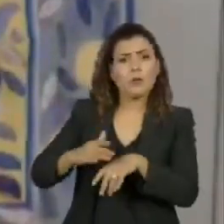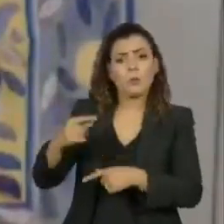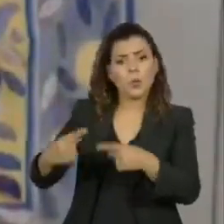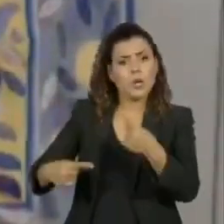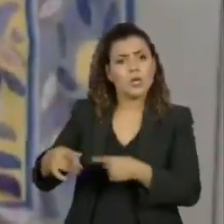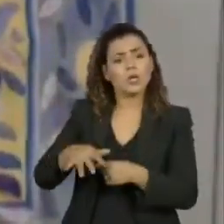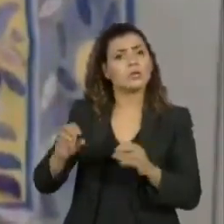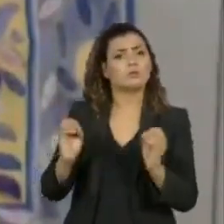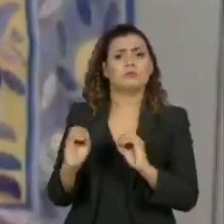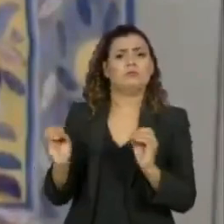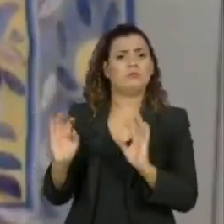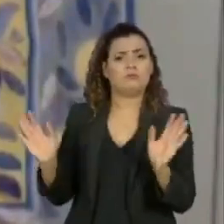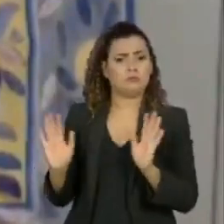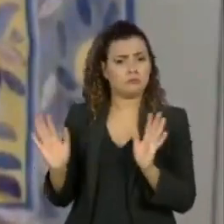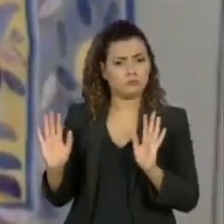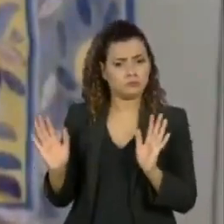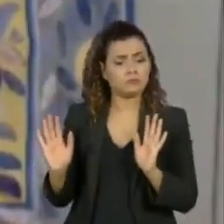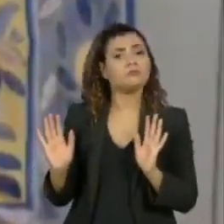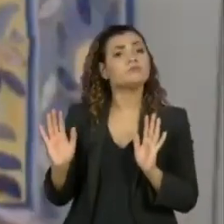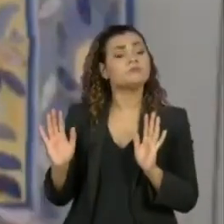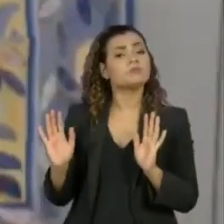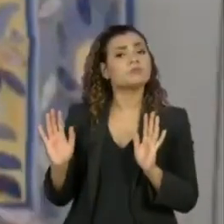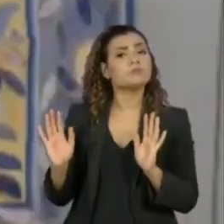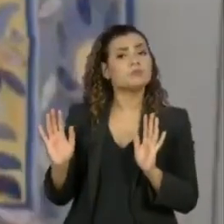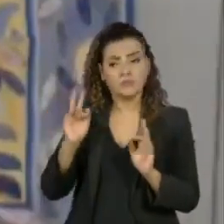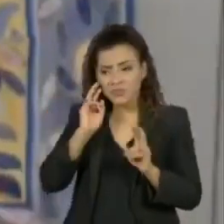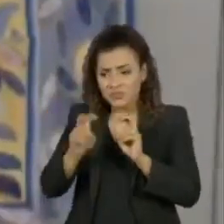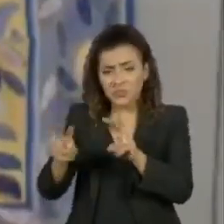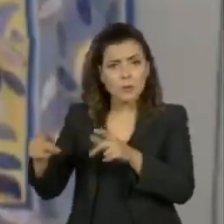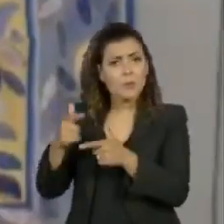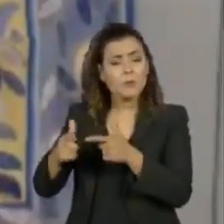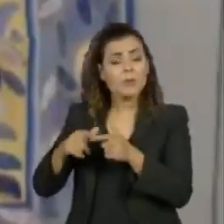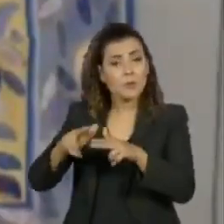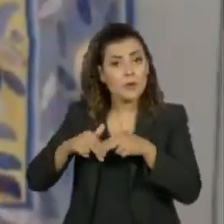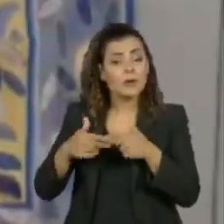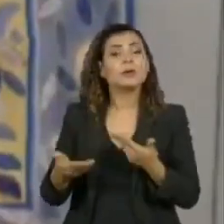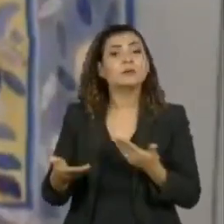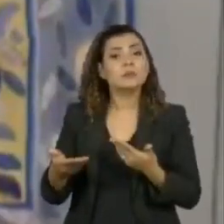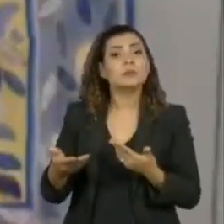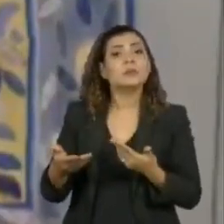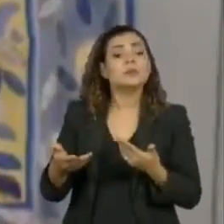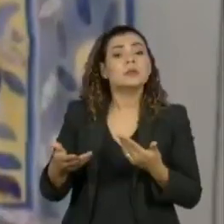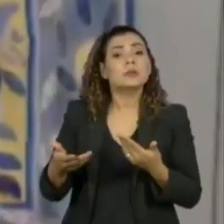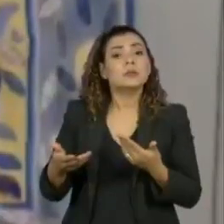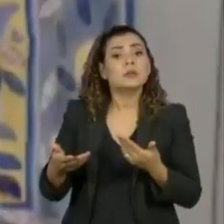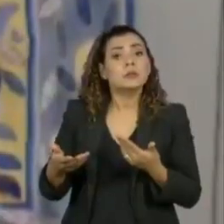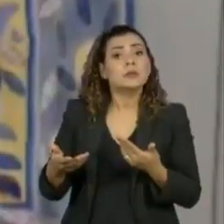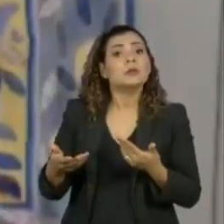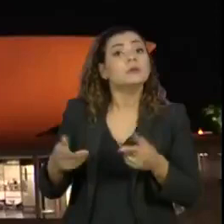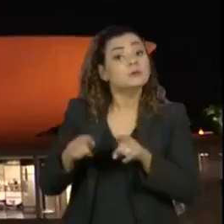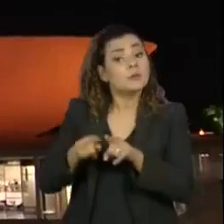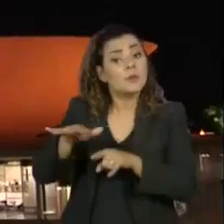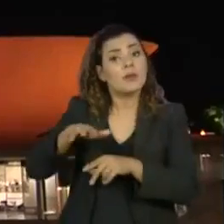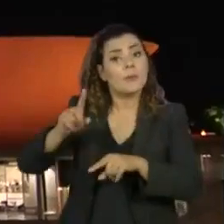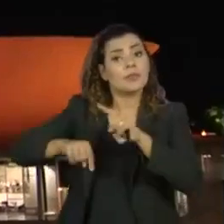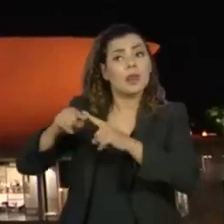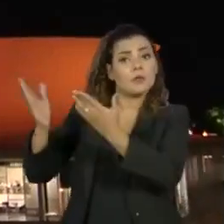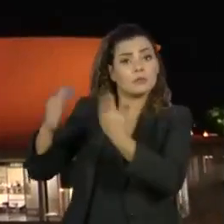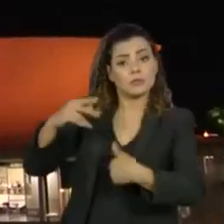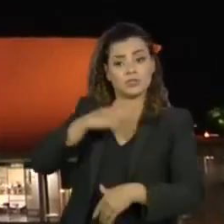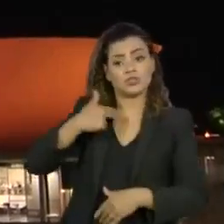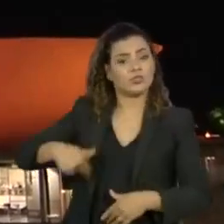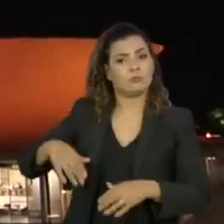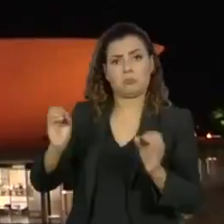política em relação a o fornecimento desses insumos provenientes da China.